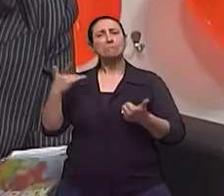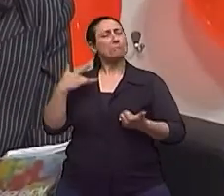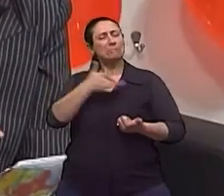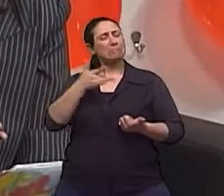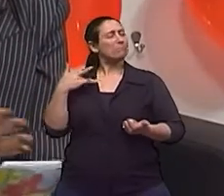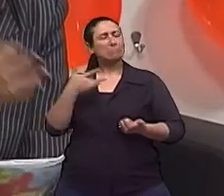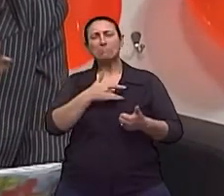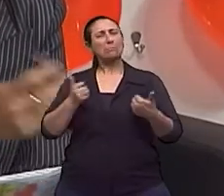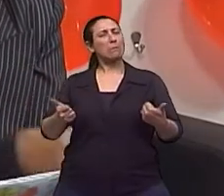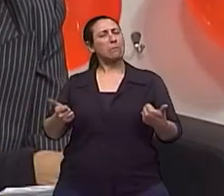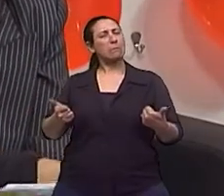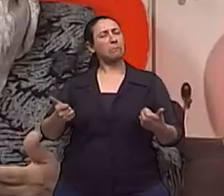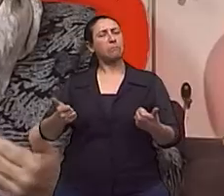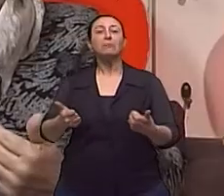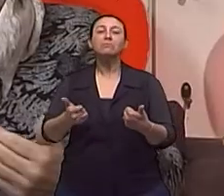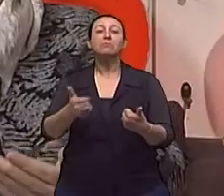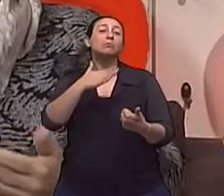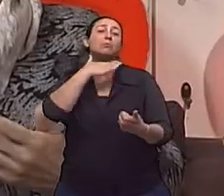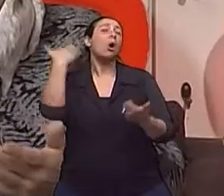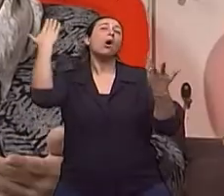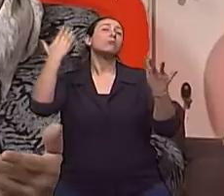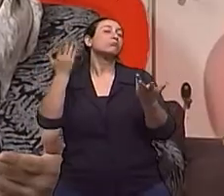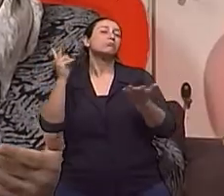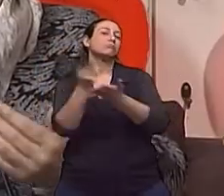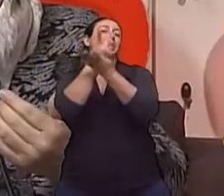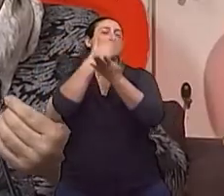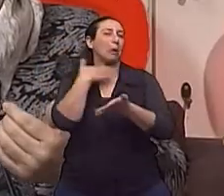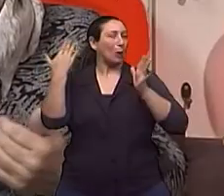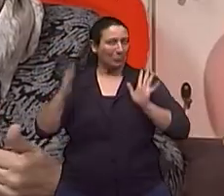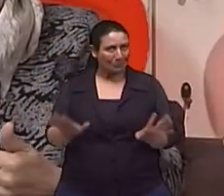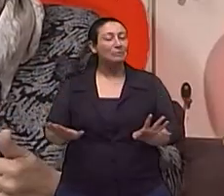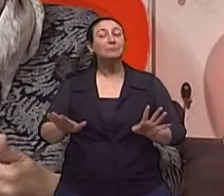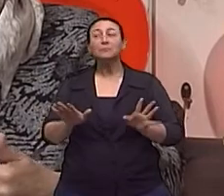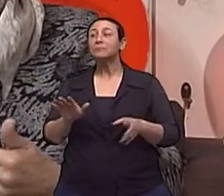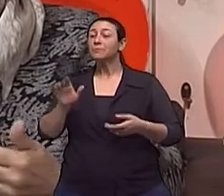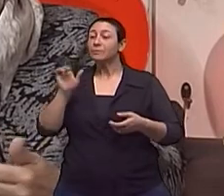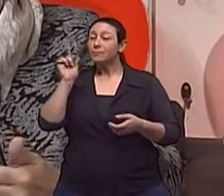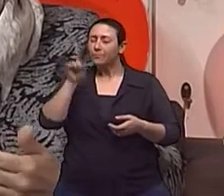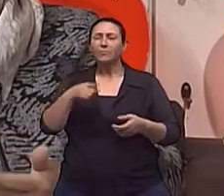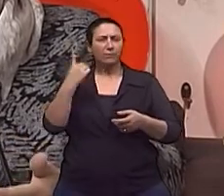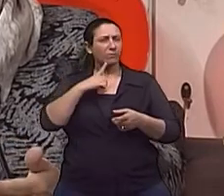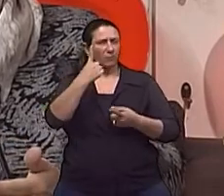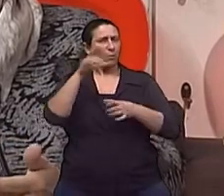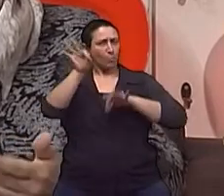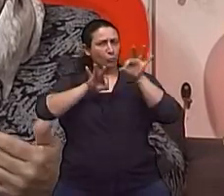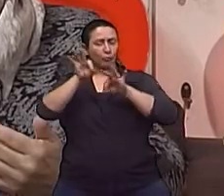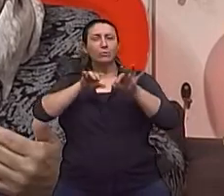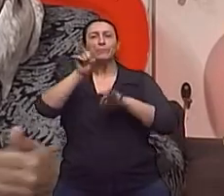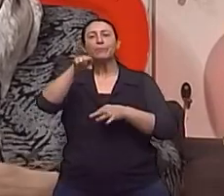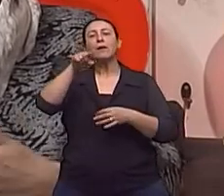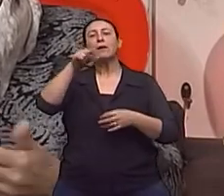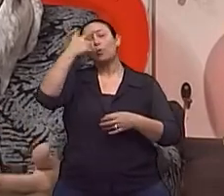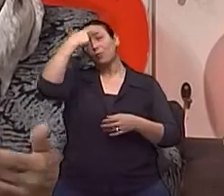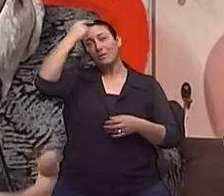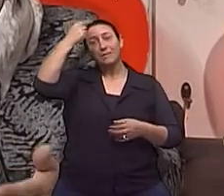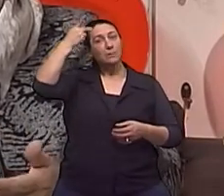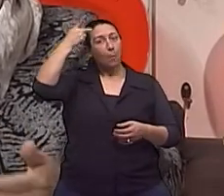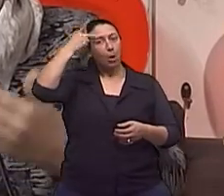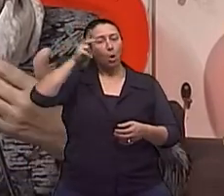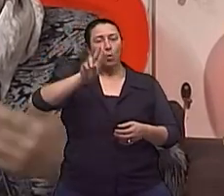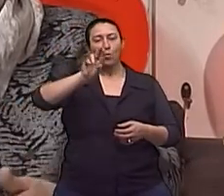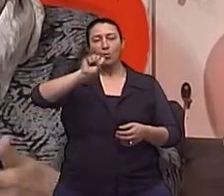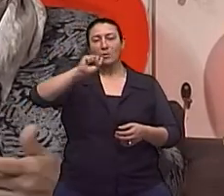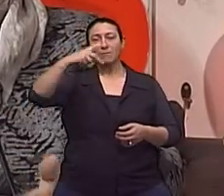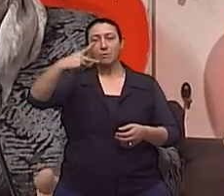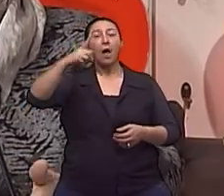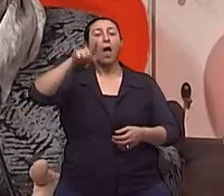famosos dados trabalhando então até boa gente falar um projeto que tem a USP que é chamado 80